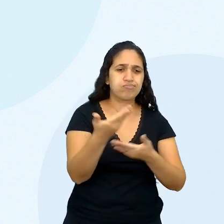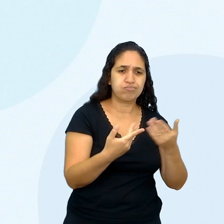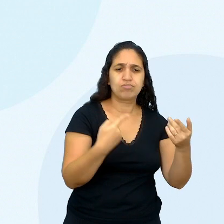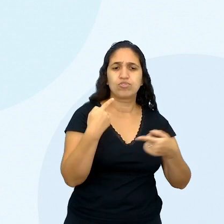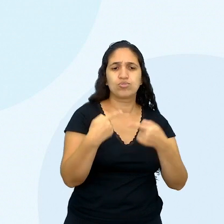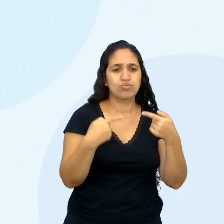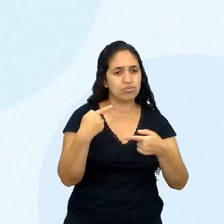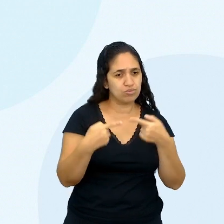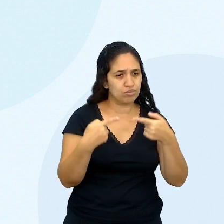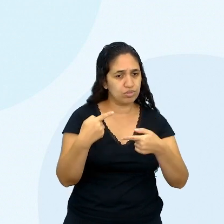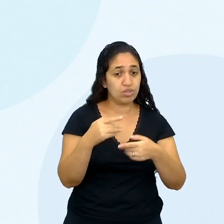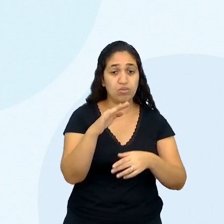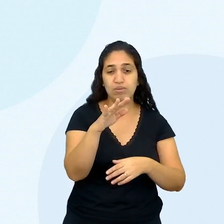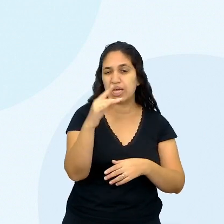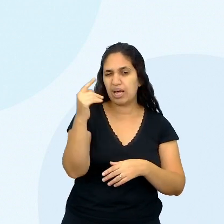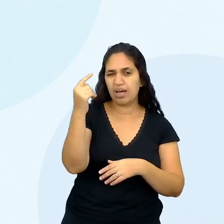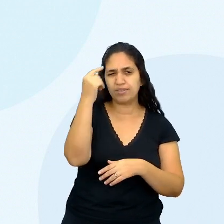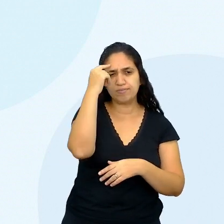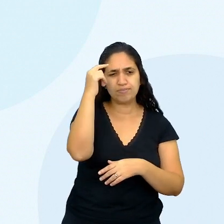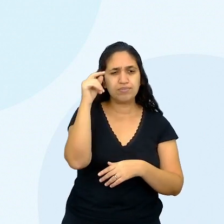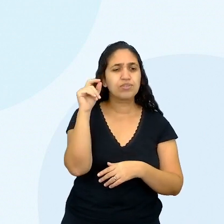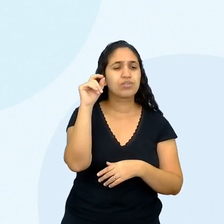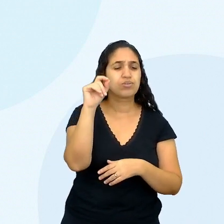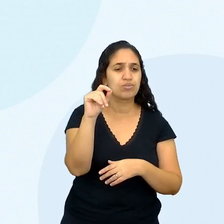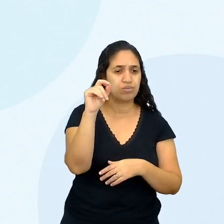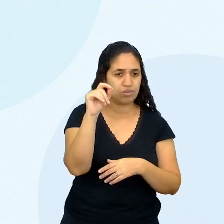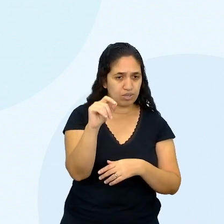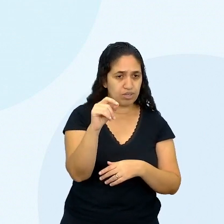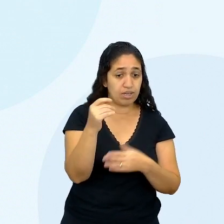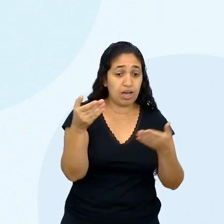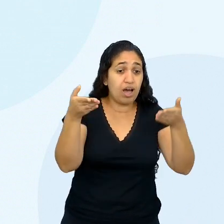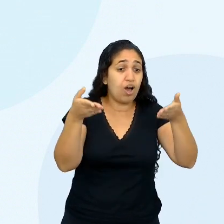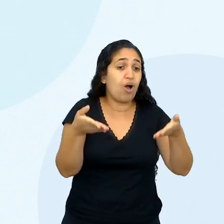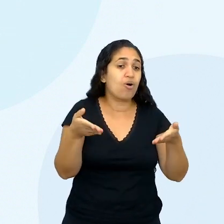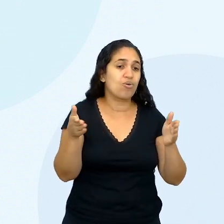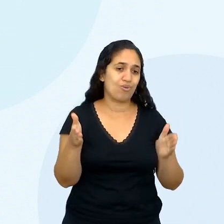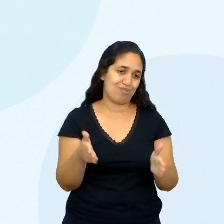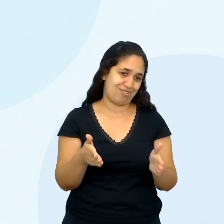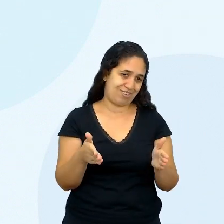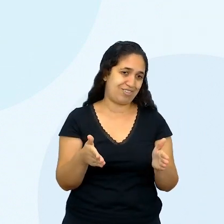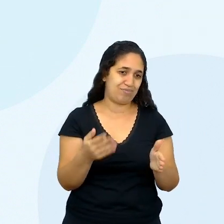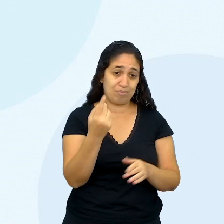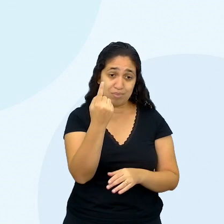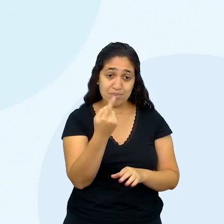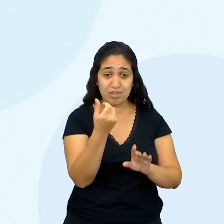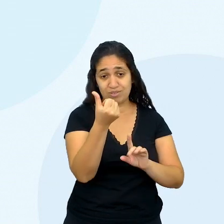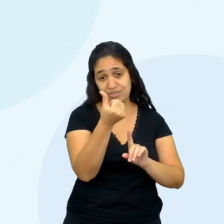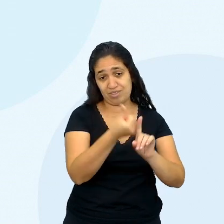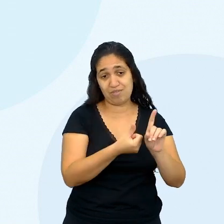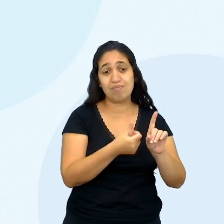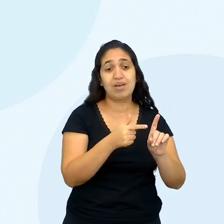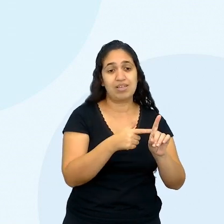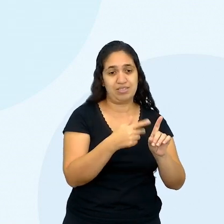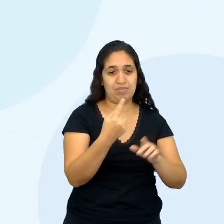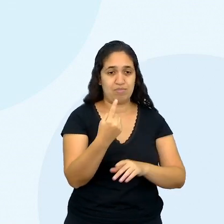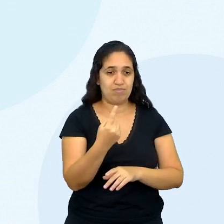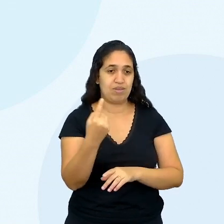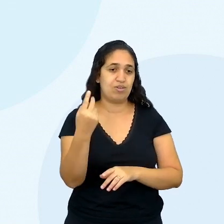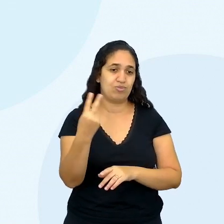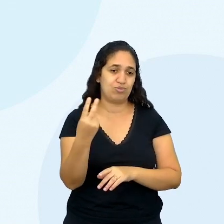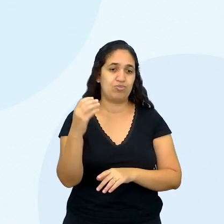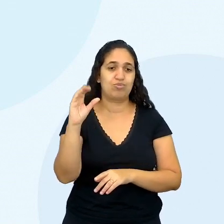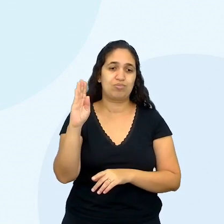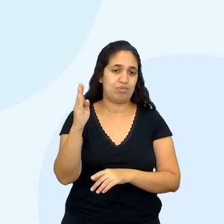discussões, mas a ideia é justamente trazer para esse momento agora, nosso primeiro semestre, primeiro e segundo bimestre.